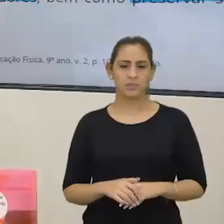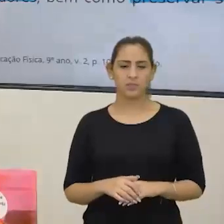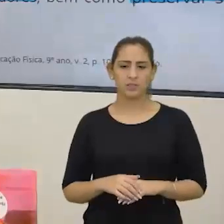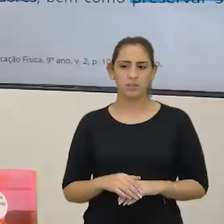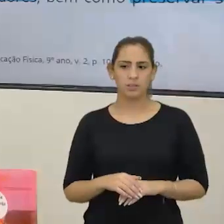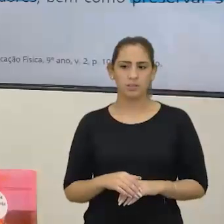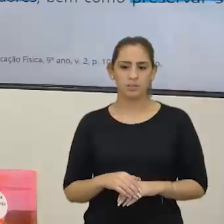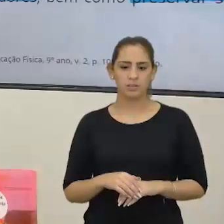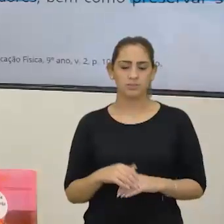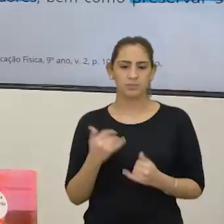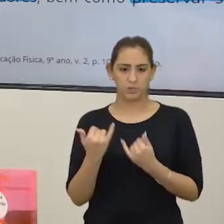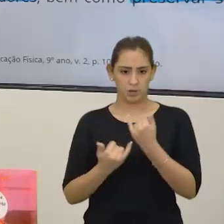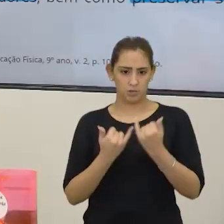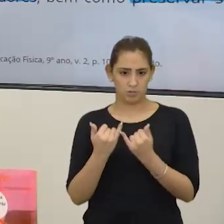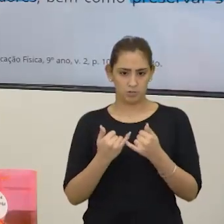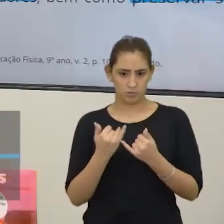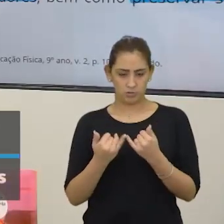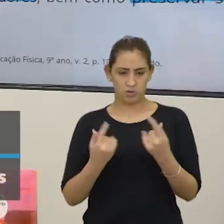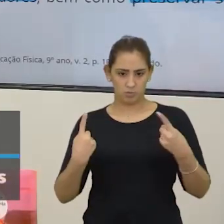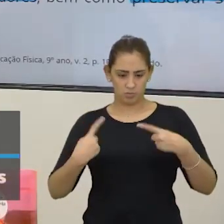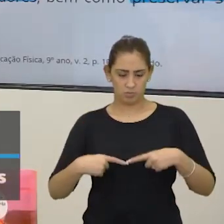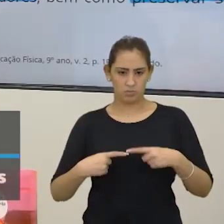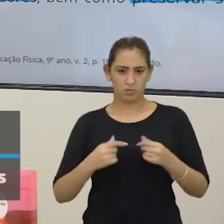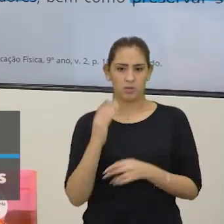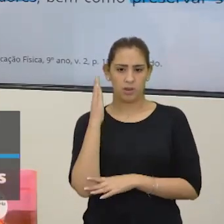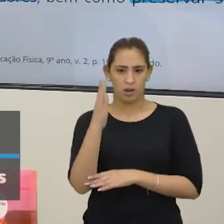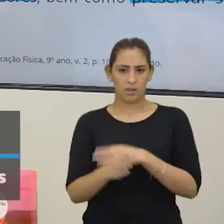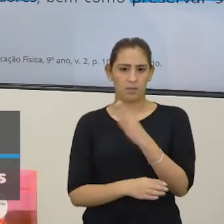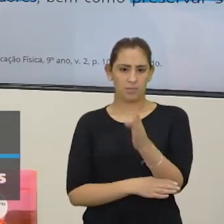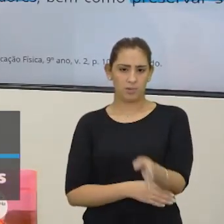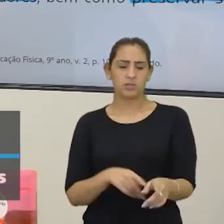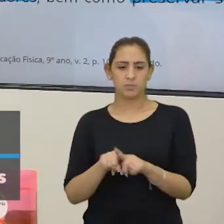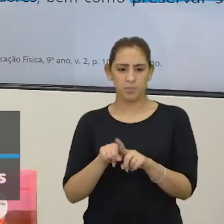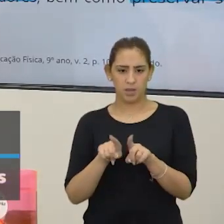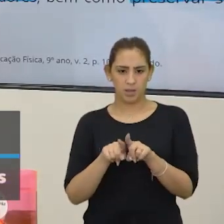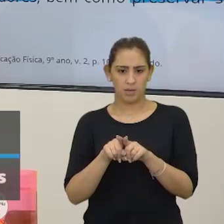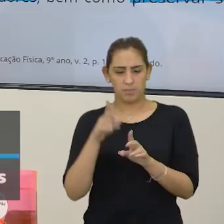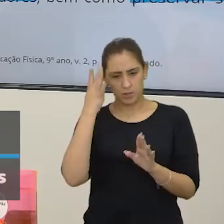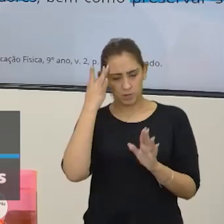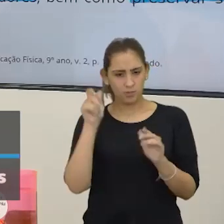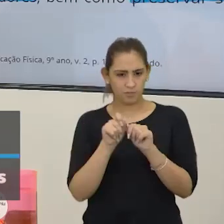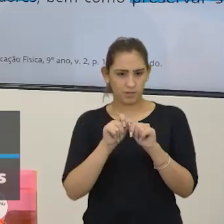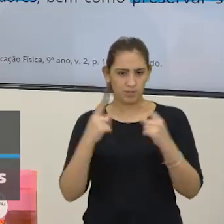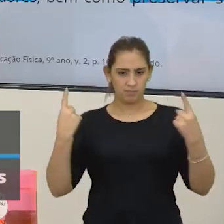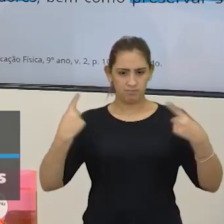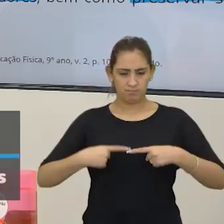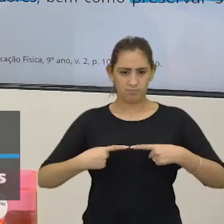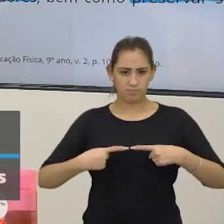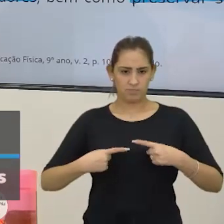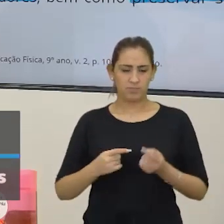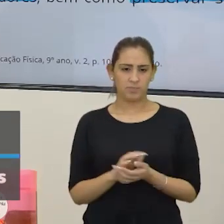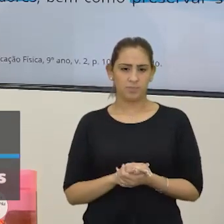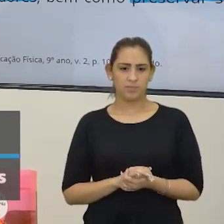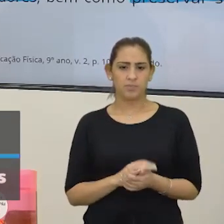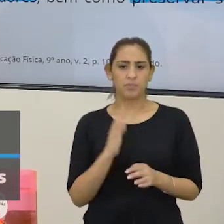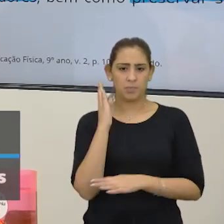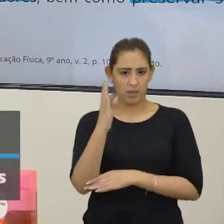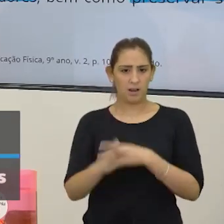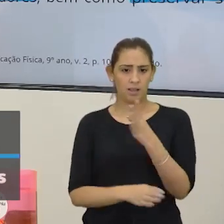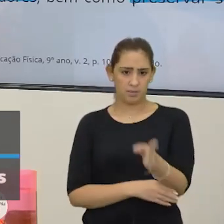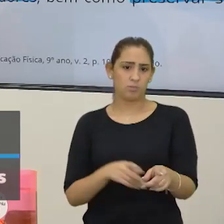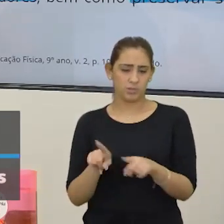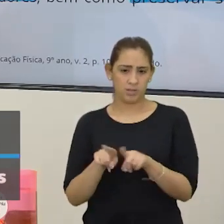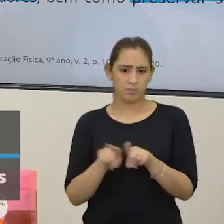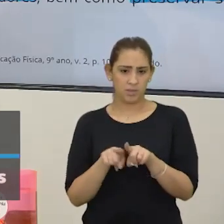para os Jogos Paralímpicos, assim como para os lutadores também dos Paralímpicos,